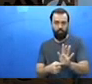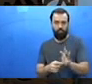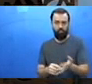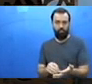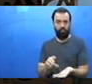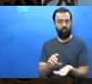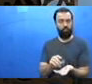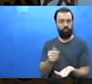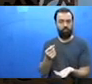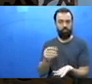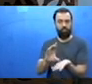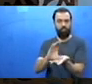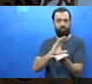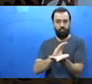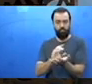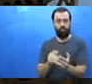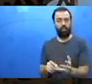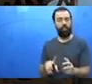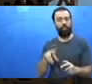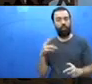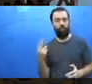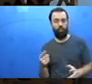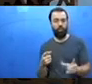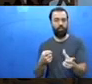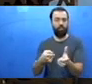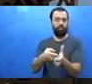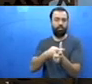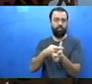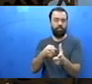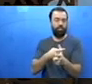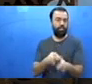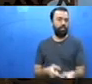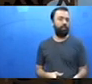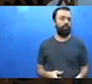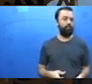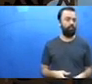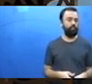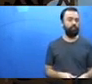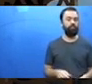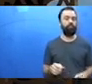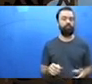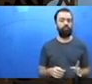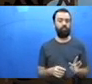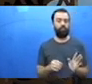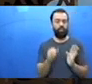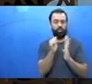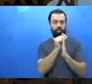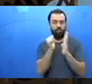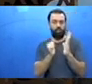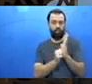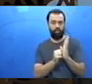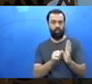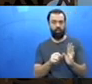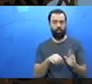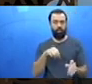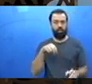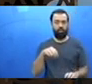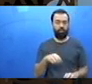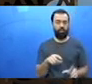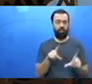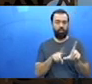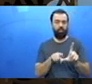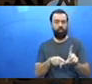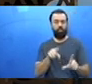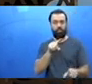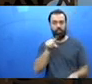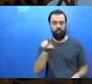é o menos, tá? Os números naturais, lembrando, ele é representado pela letra N, e aqui nós utilizamos a